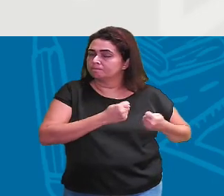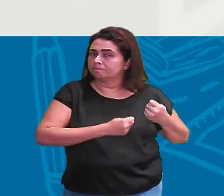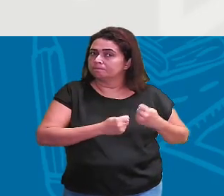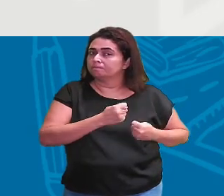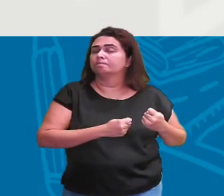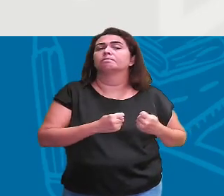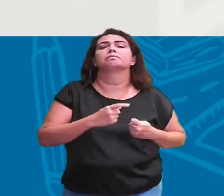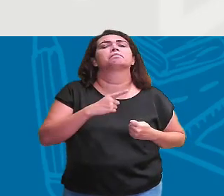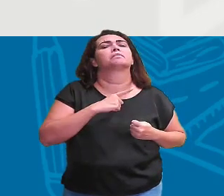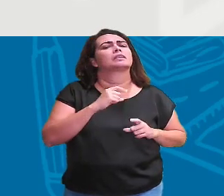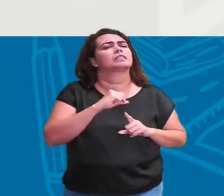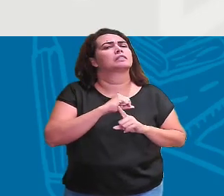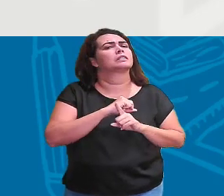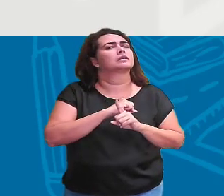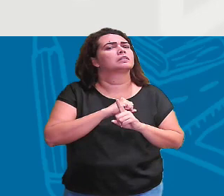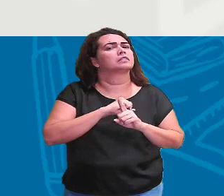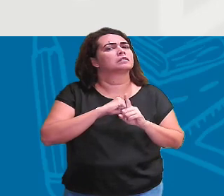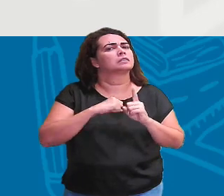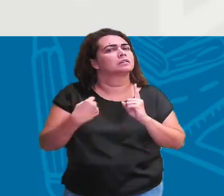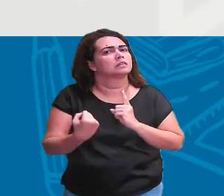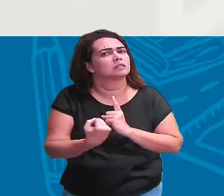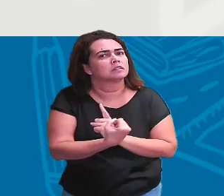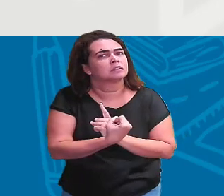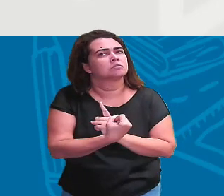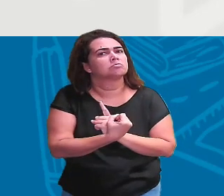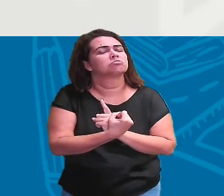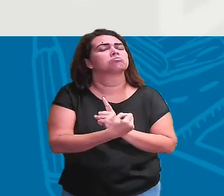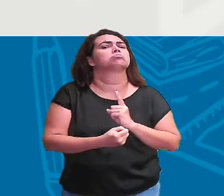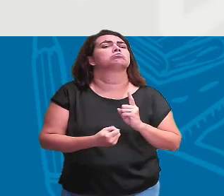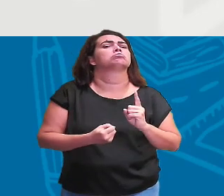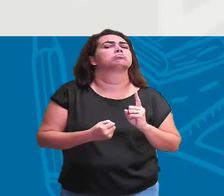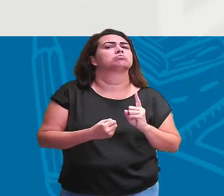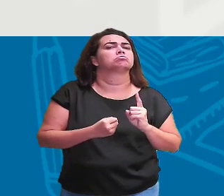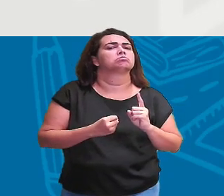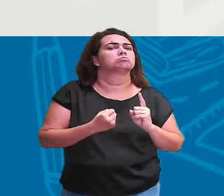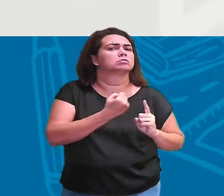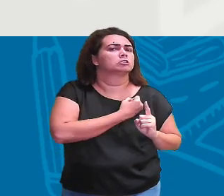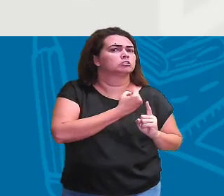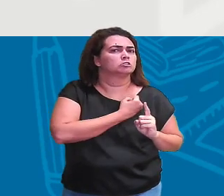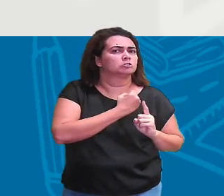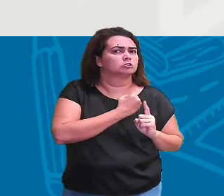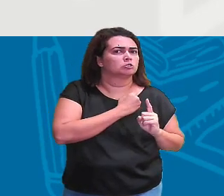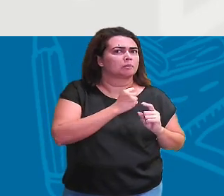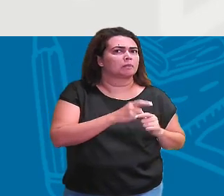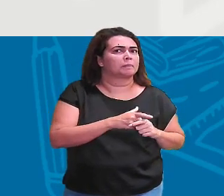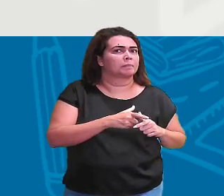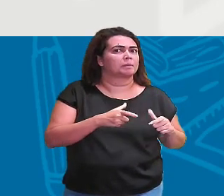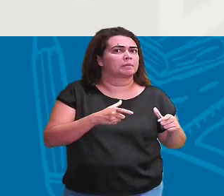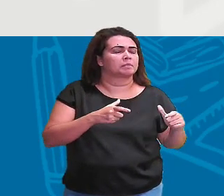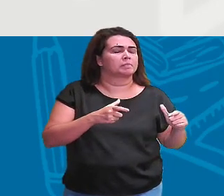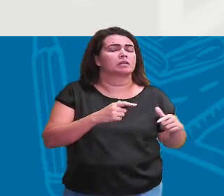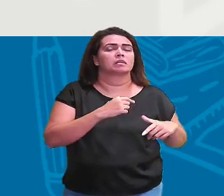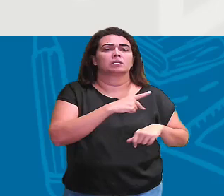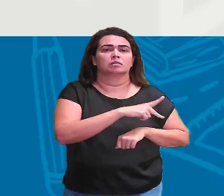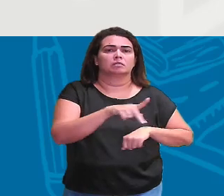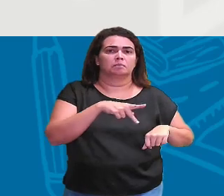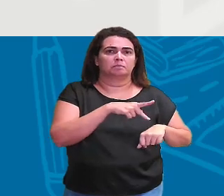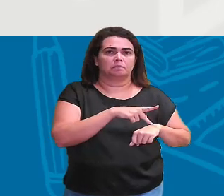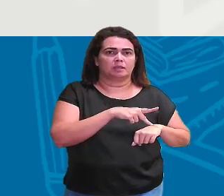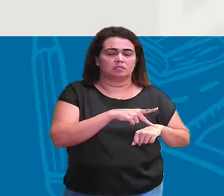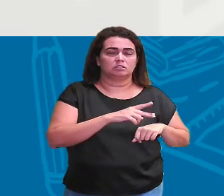índices sociais interessantes, e começou a chamar a atenção. Então, esses países emergentes começavam a chamar a atenção